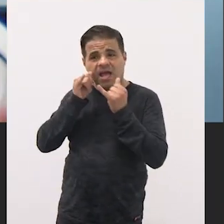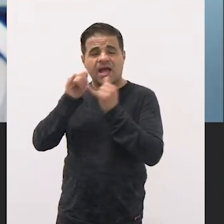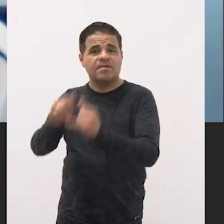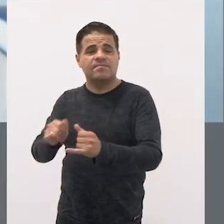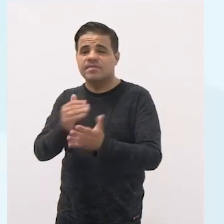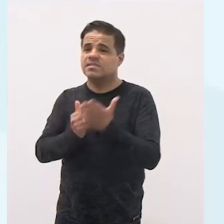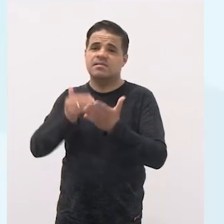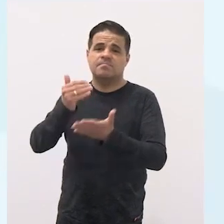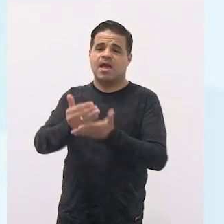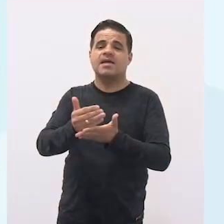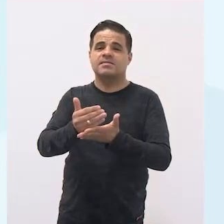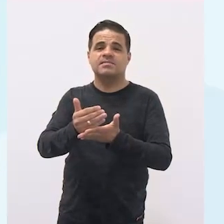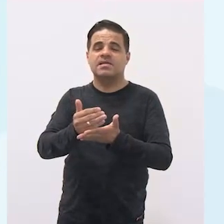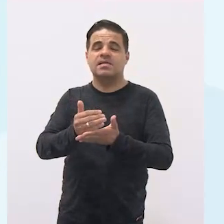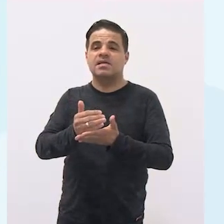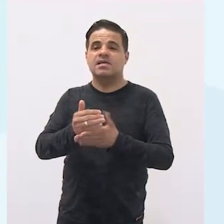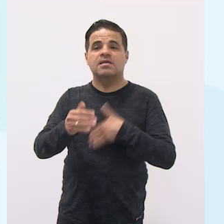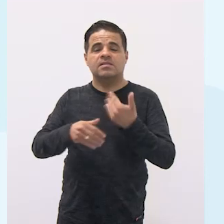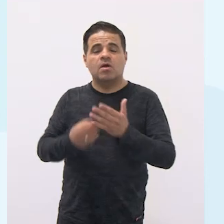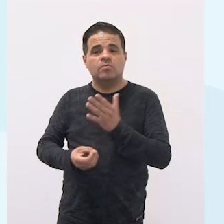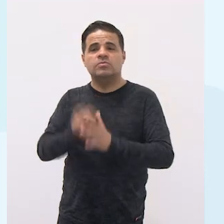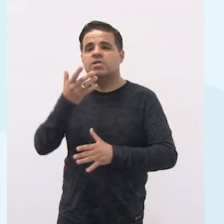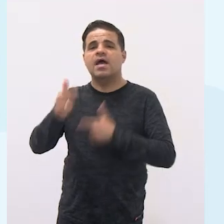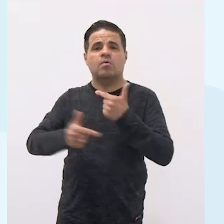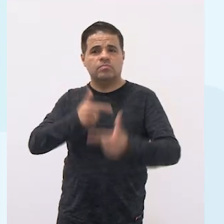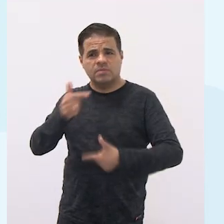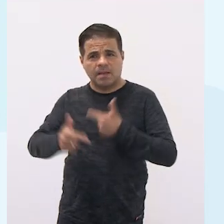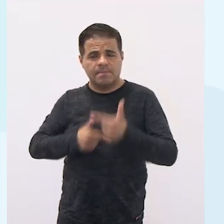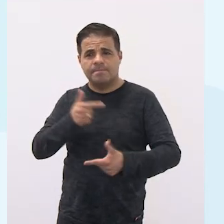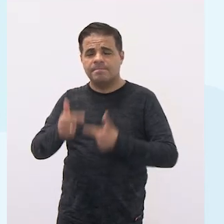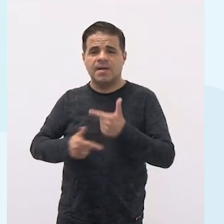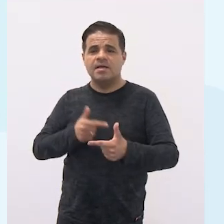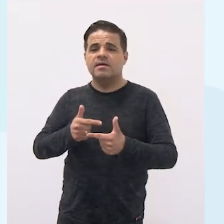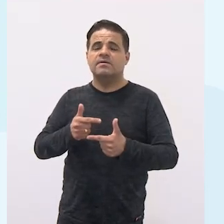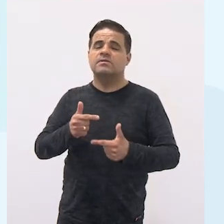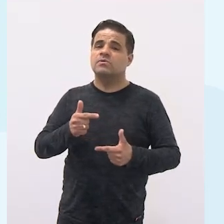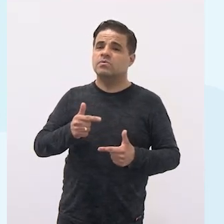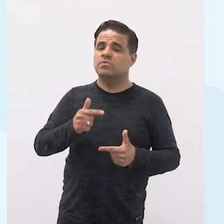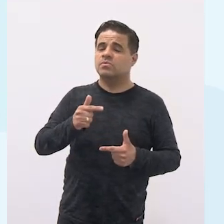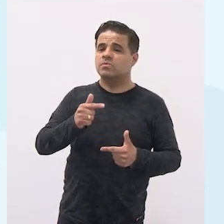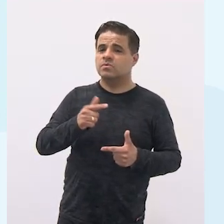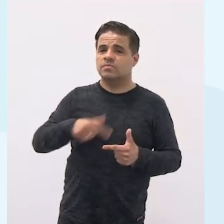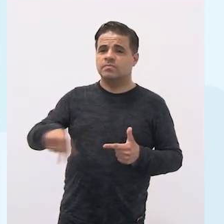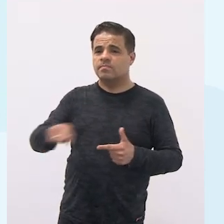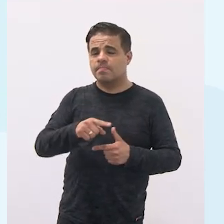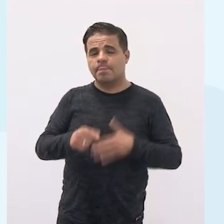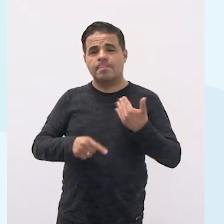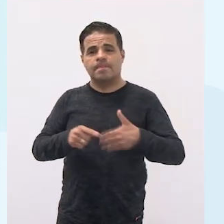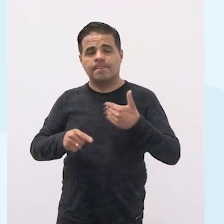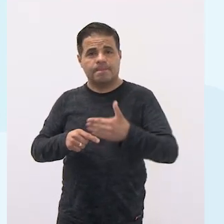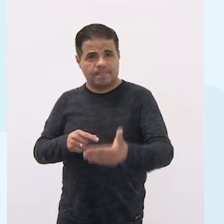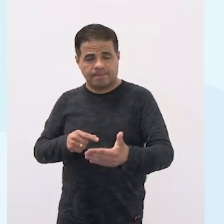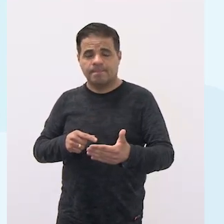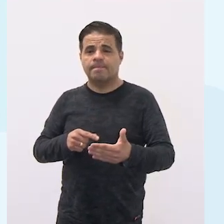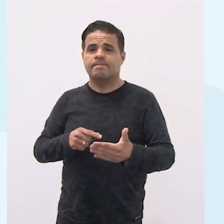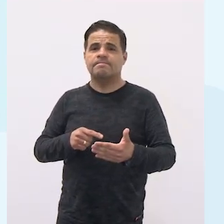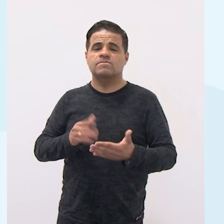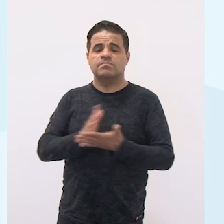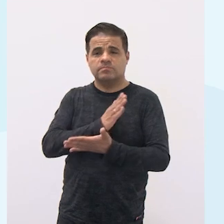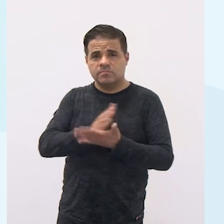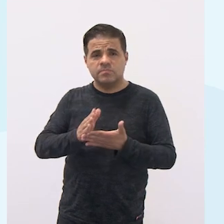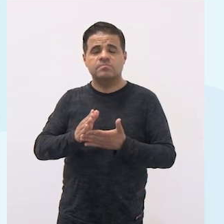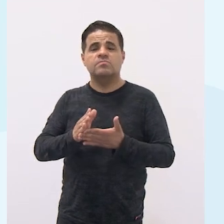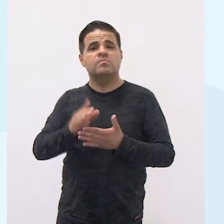vai. E nós fizemos um trabalho num atendimento que é feito no Sábado Sem